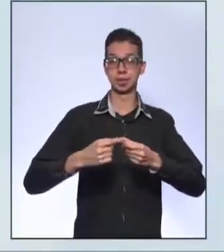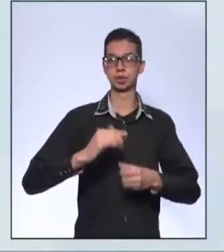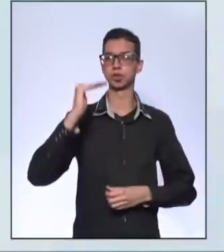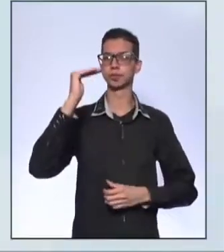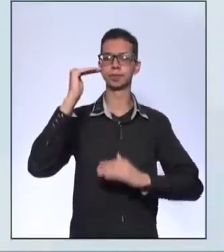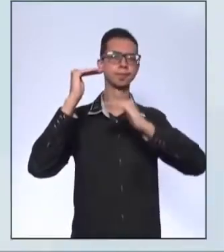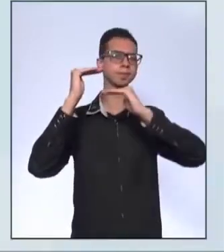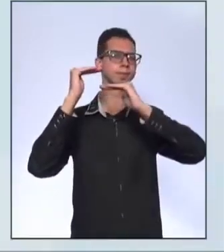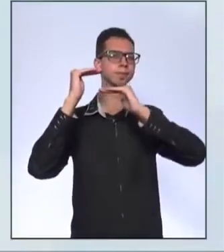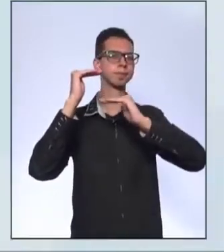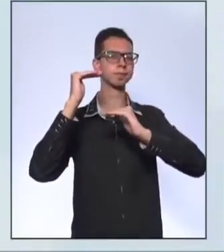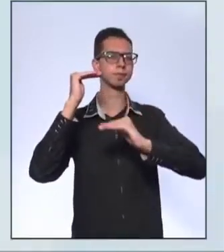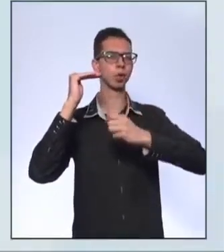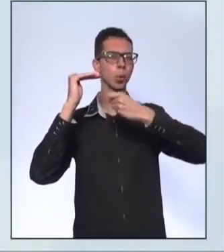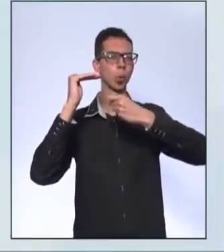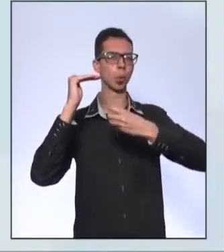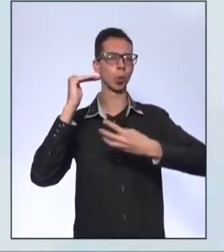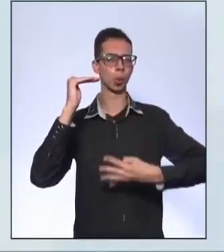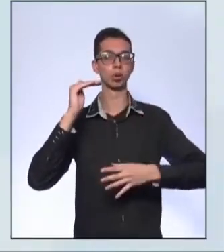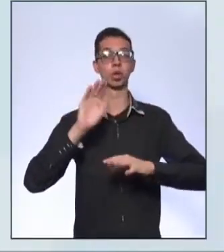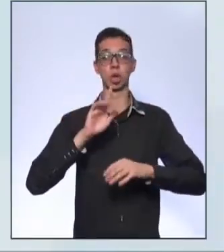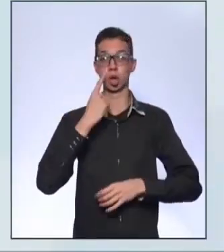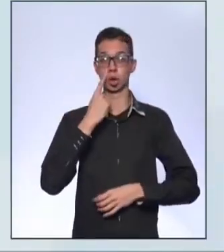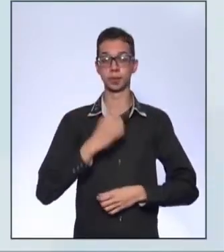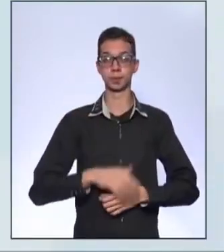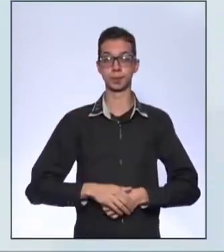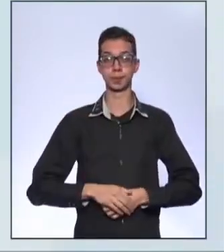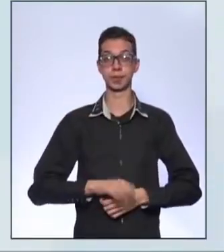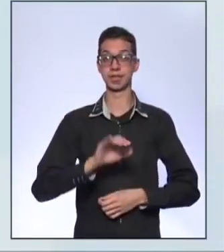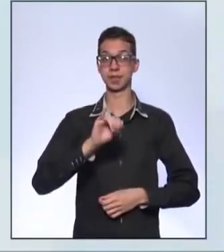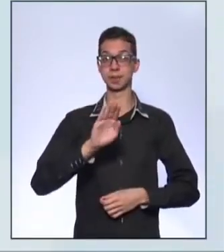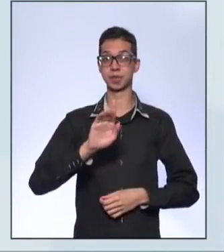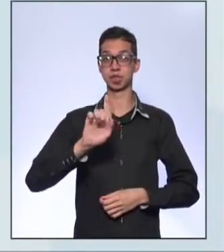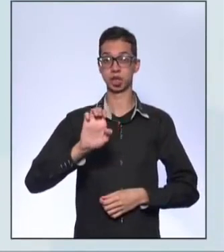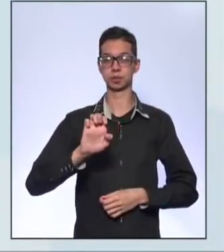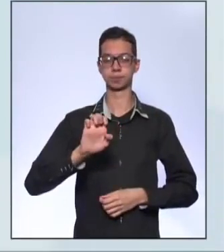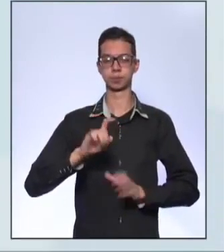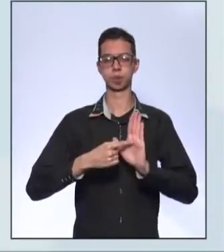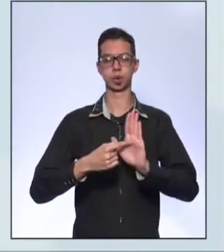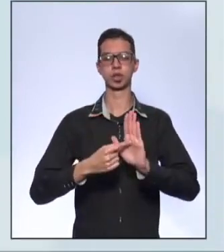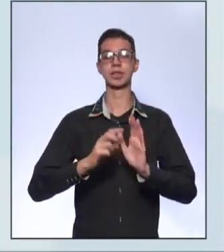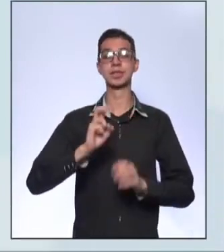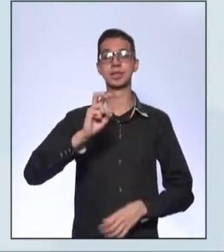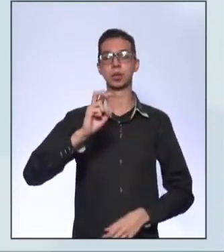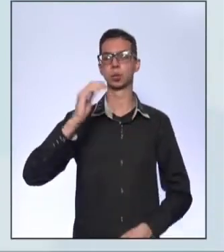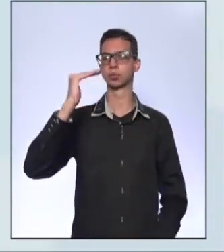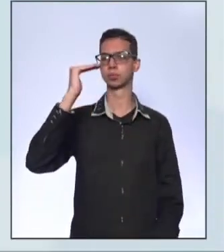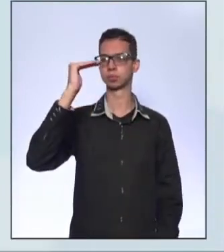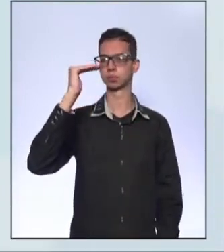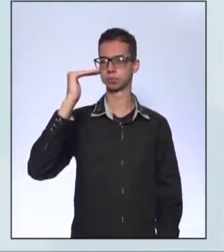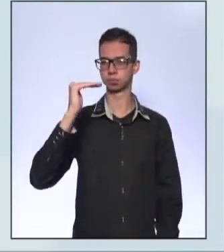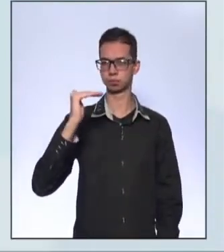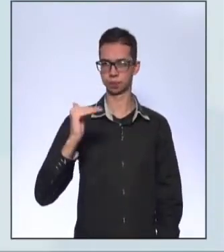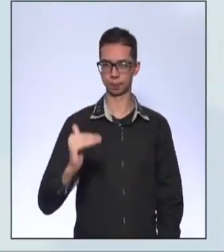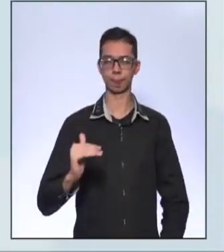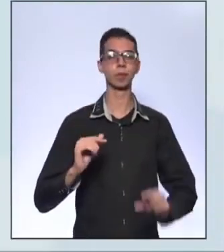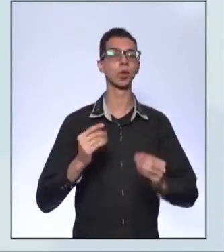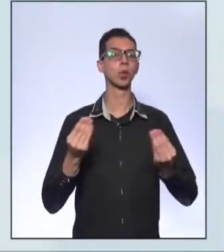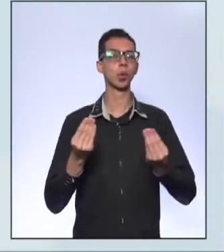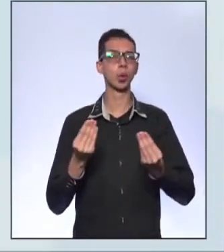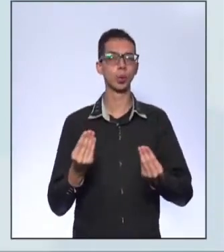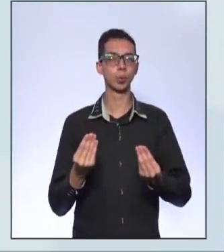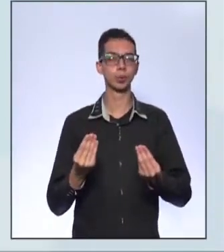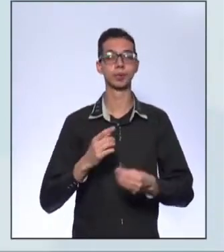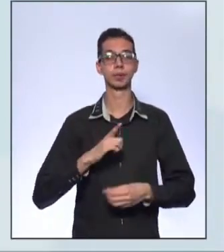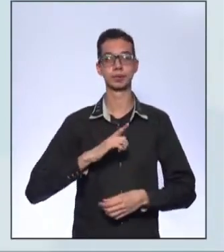urbanos tá o IBGE classificou as idades em cinco grandes níveis tá E eles Cisne vem são divididos em